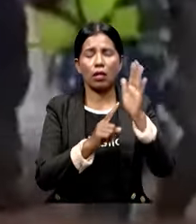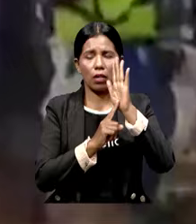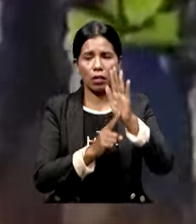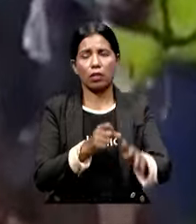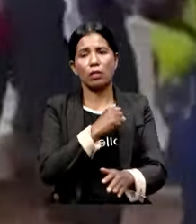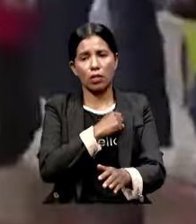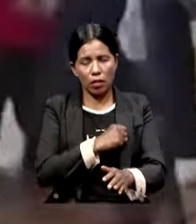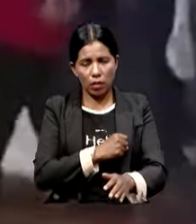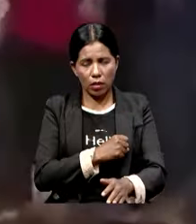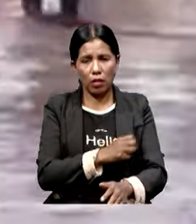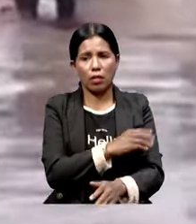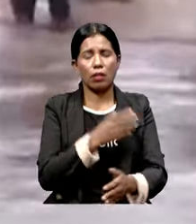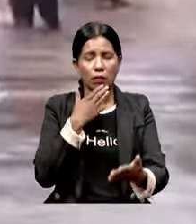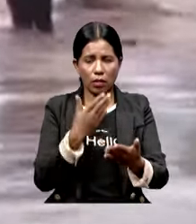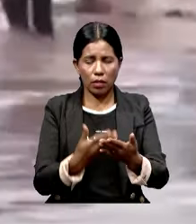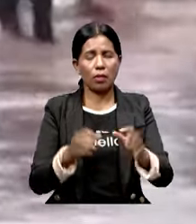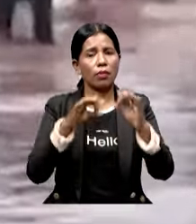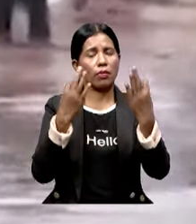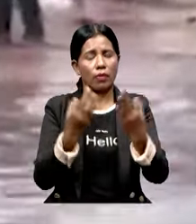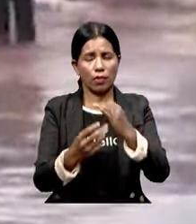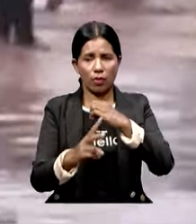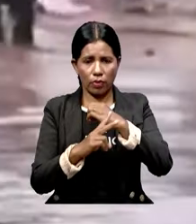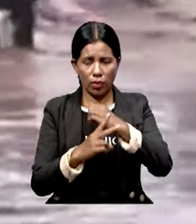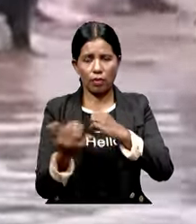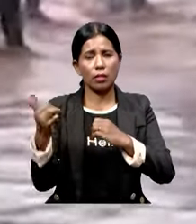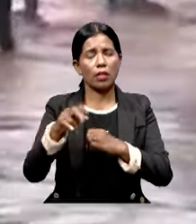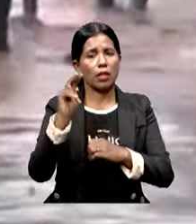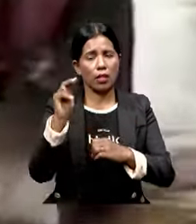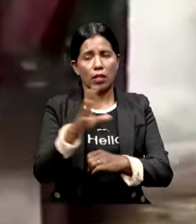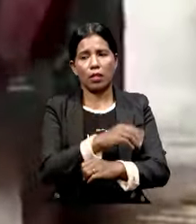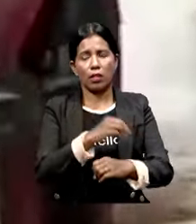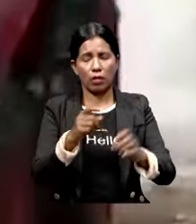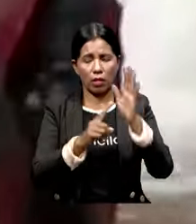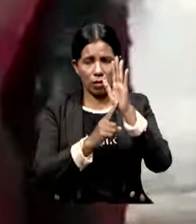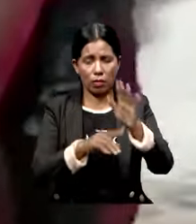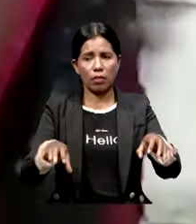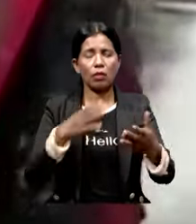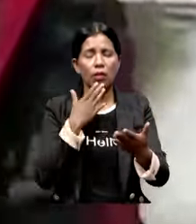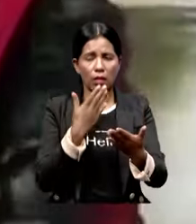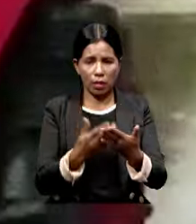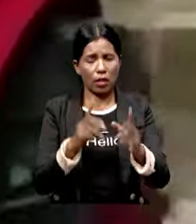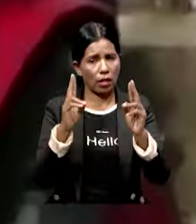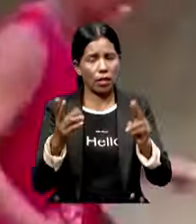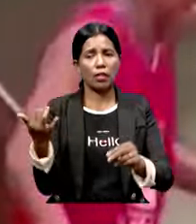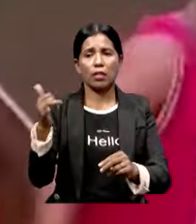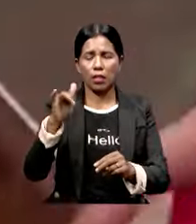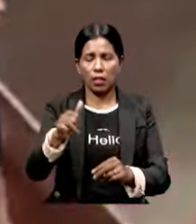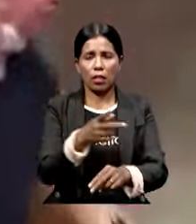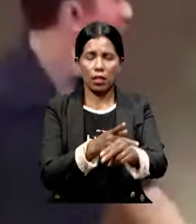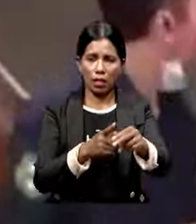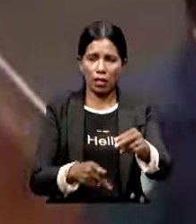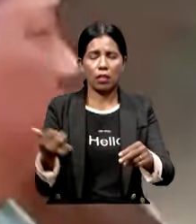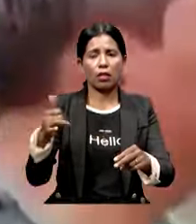sentido condolência sincero liu para a família vítima siranian ou de deseja recuperação da lei sobre a Sira nebe, canek no Sira